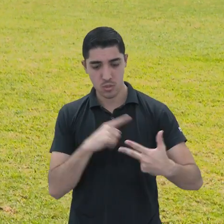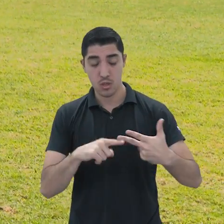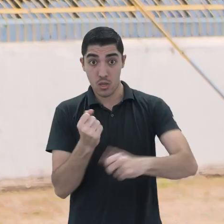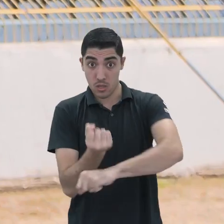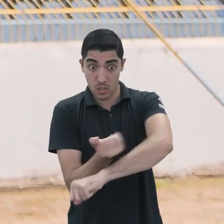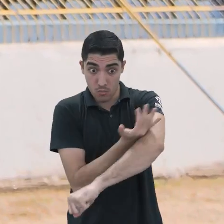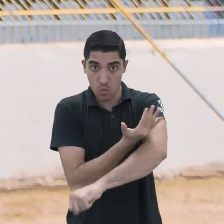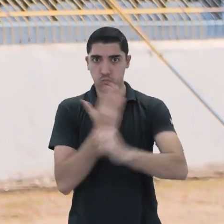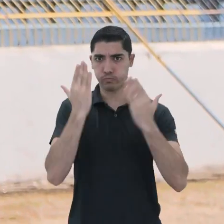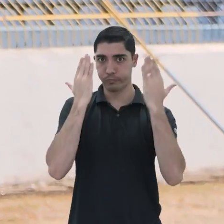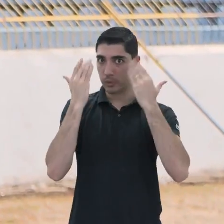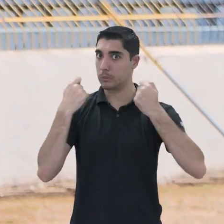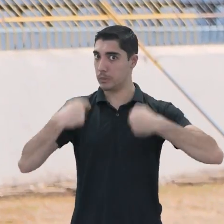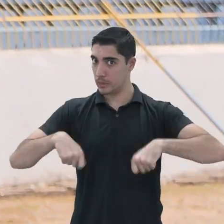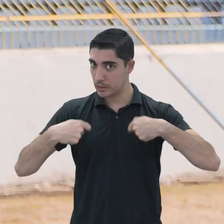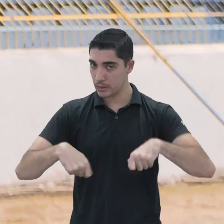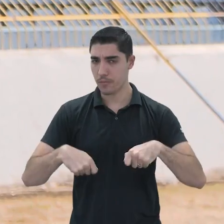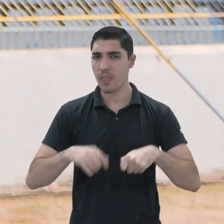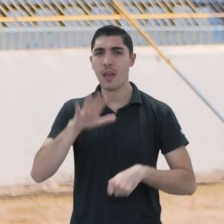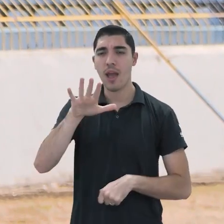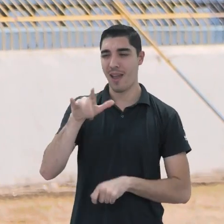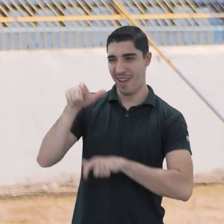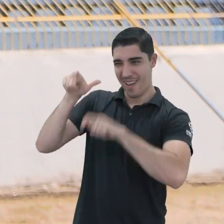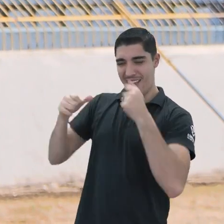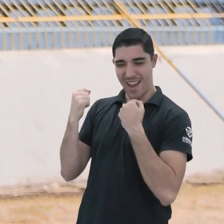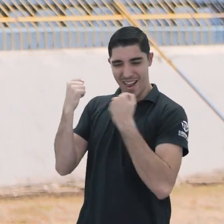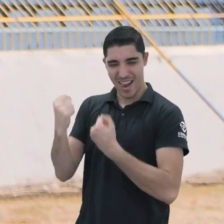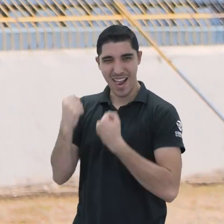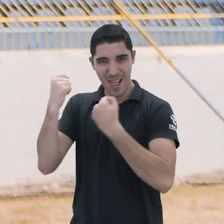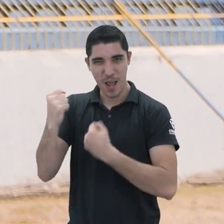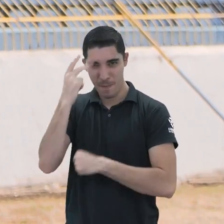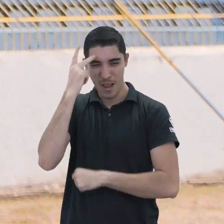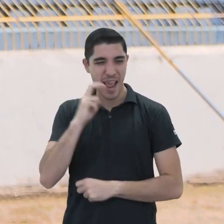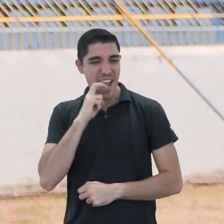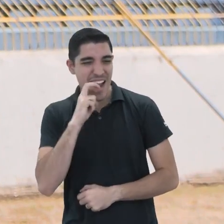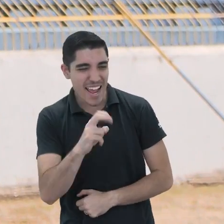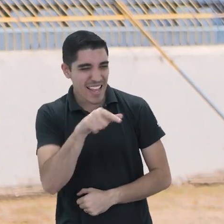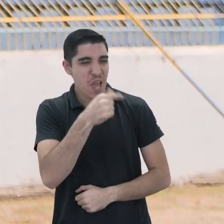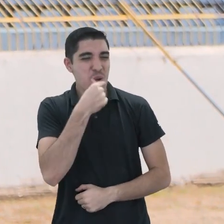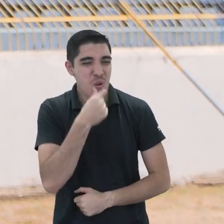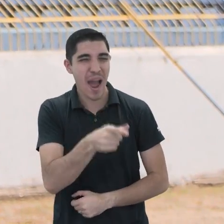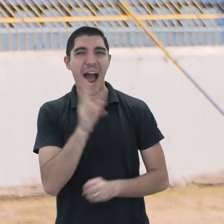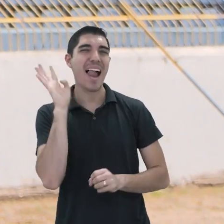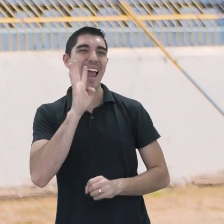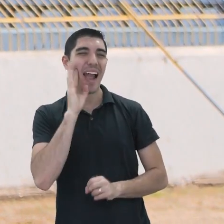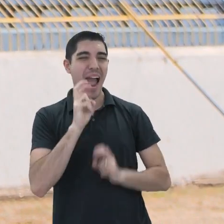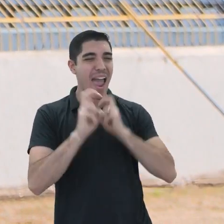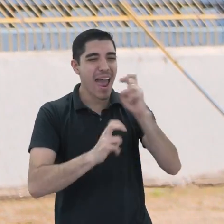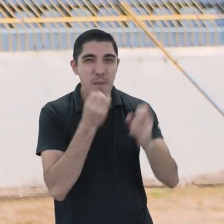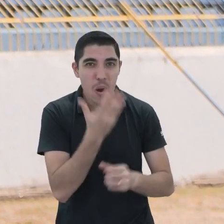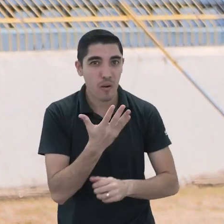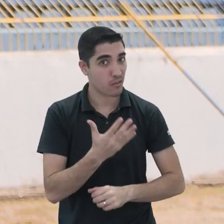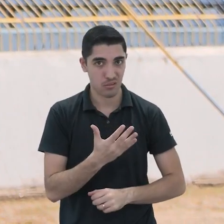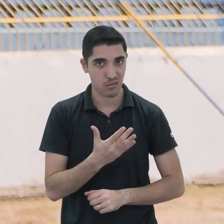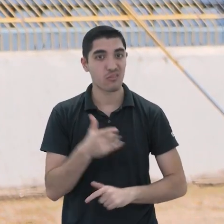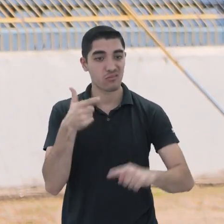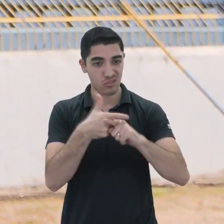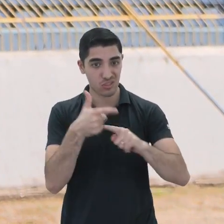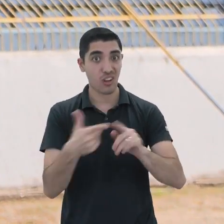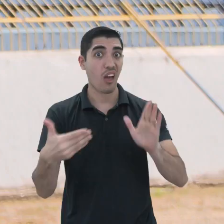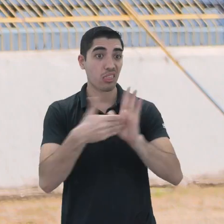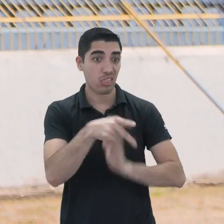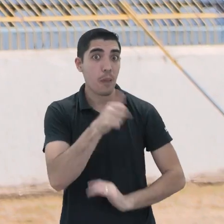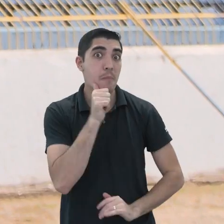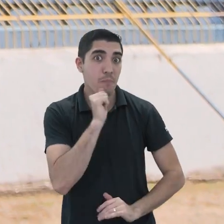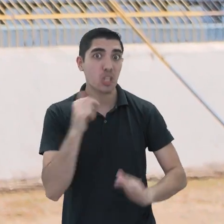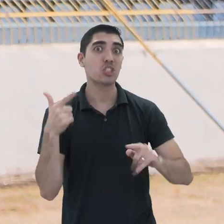emocional. Na arquibancada, ninguém grita o nome do árbitro por um motivo bom. Ali sobra até para a mãe